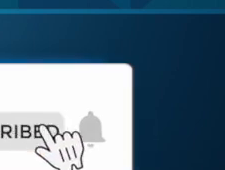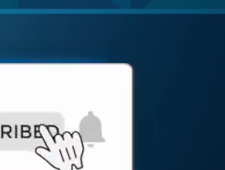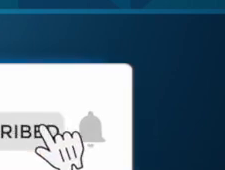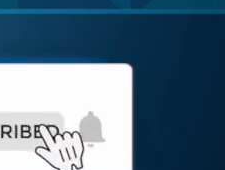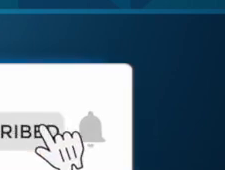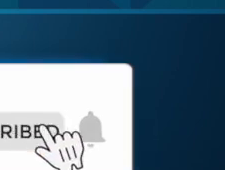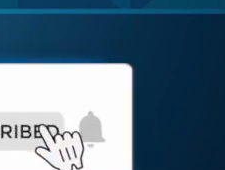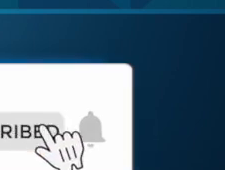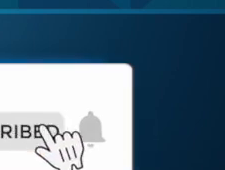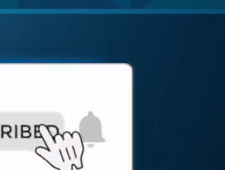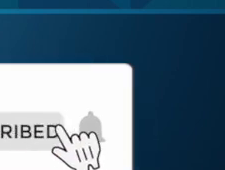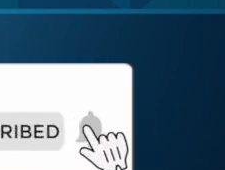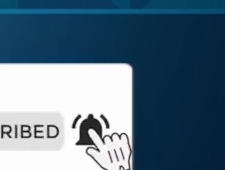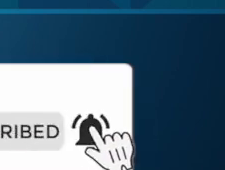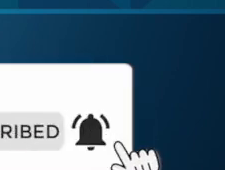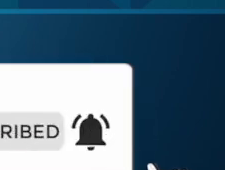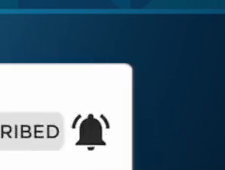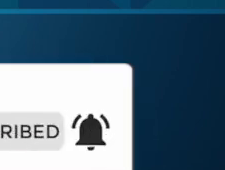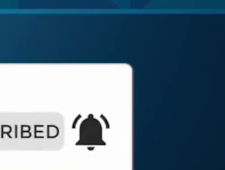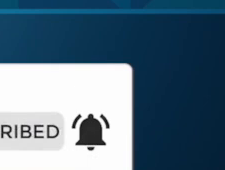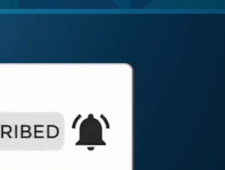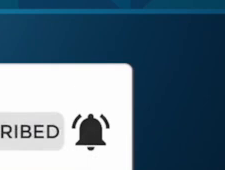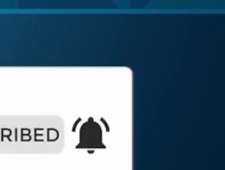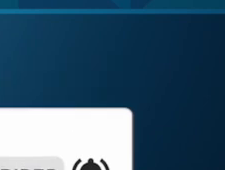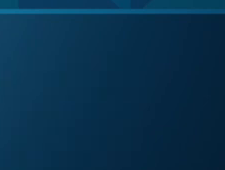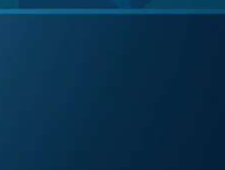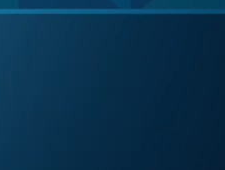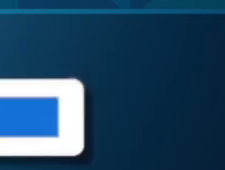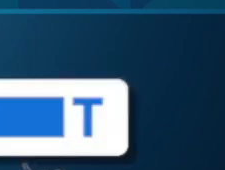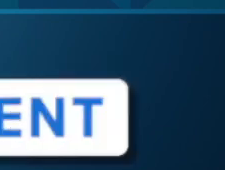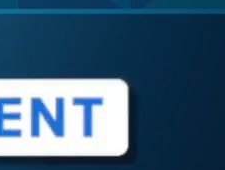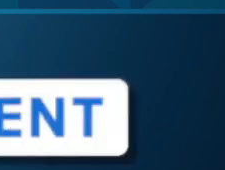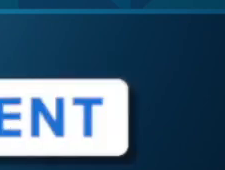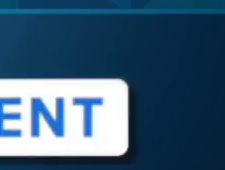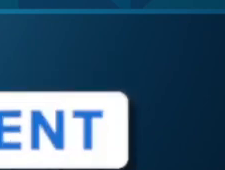e ha canal RTTL, hanehan botão notificação.